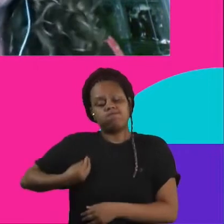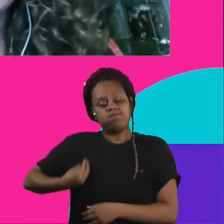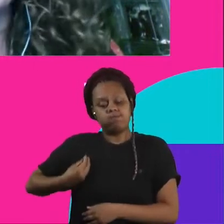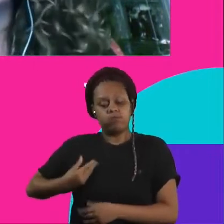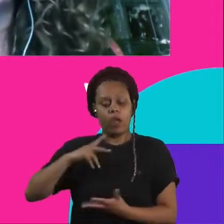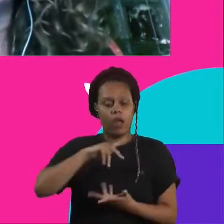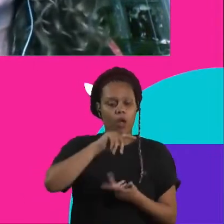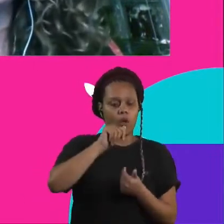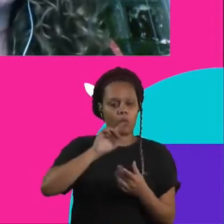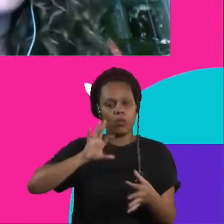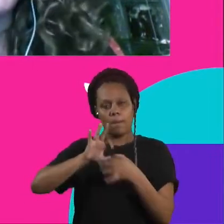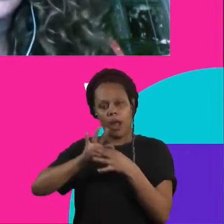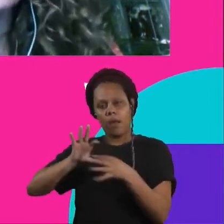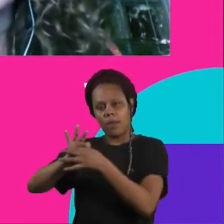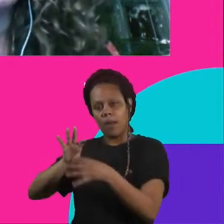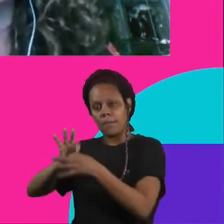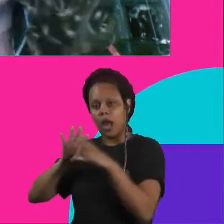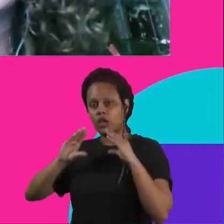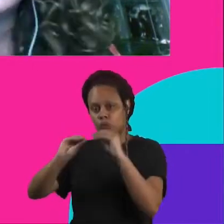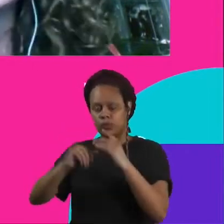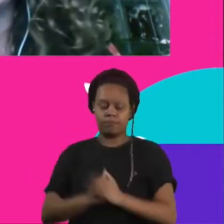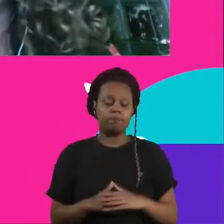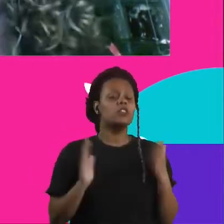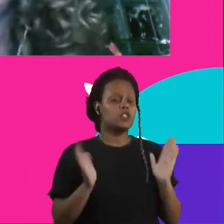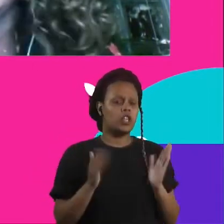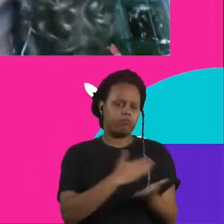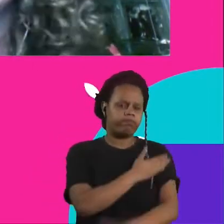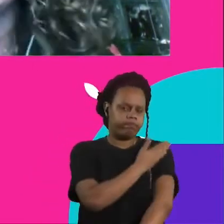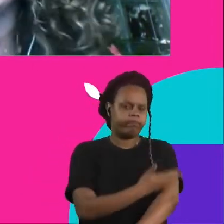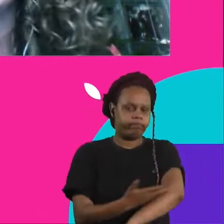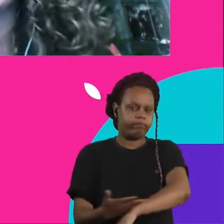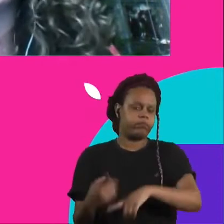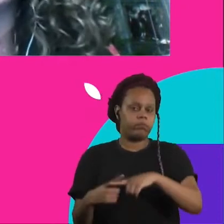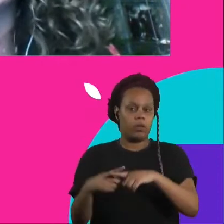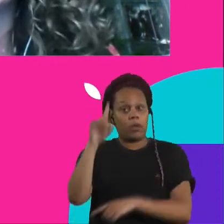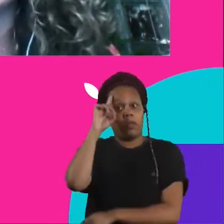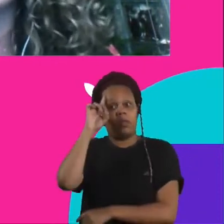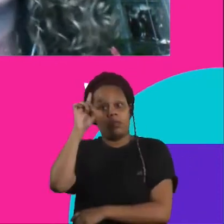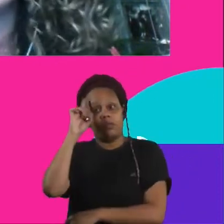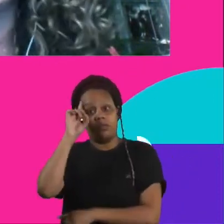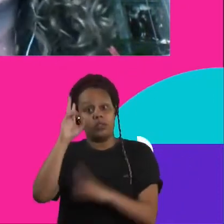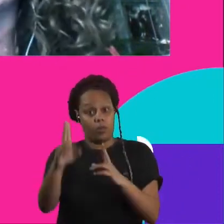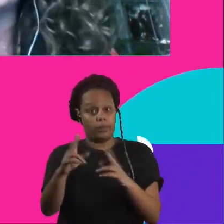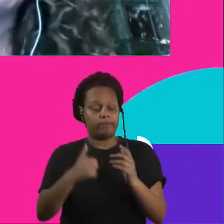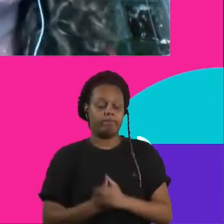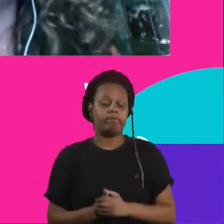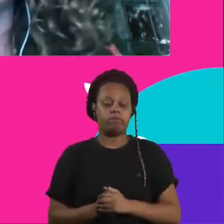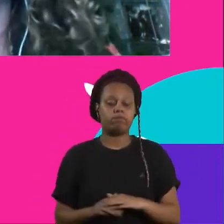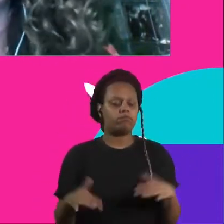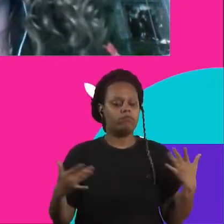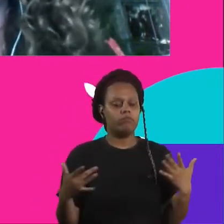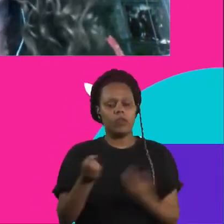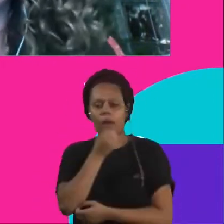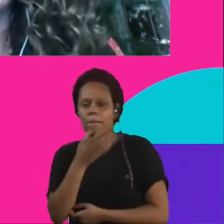mundo hiperconectado, né? E isso faz parte já do nosso dia a dia, né? E como tu falou, assim, a tecnologia, ela tá lá e ela não é nem boa